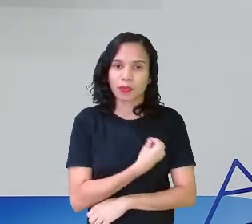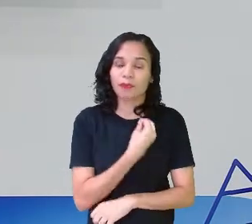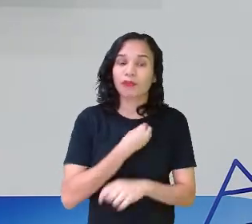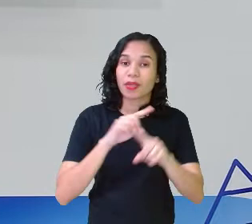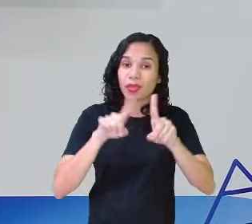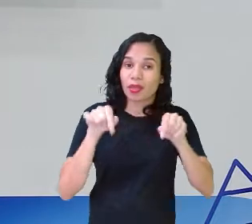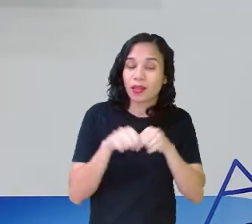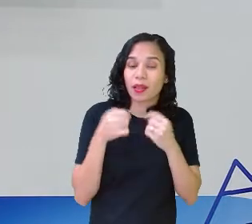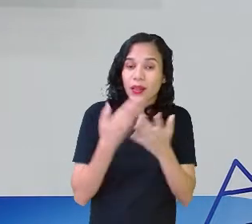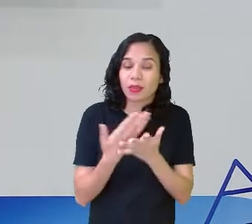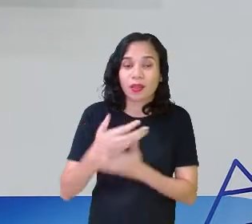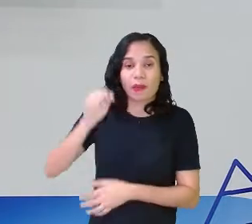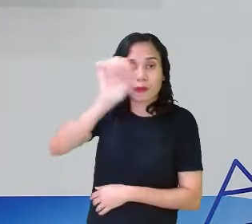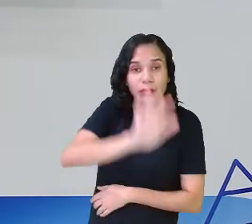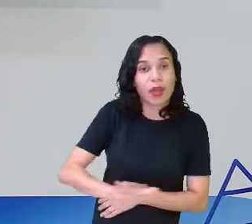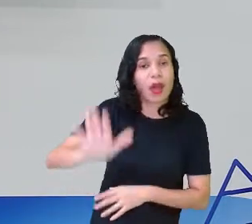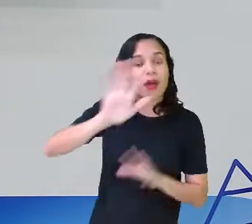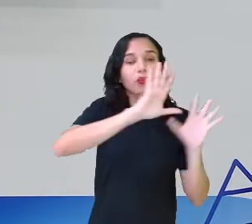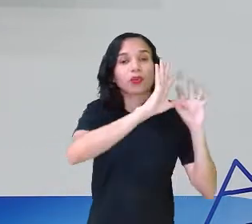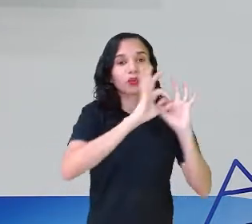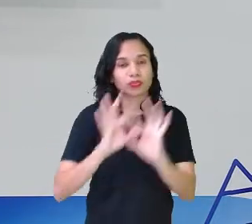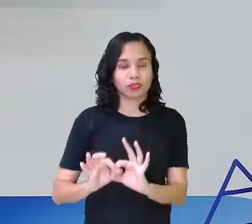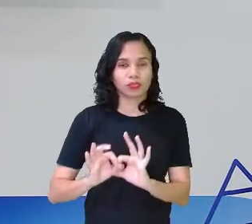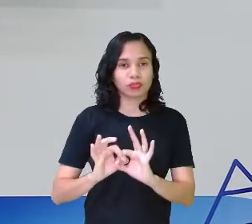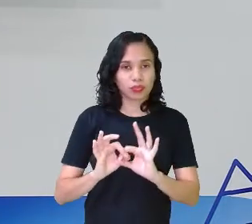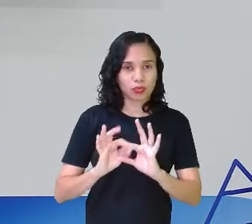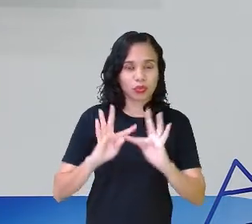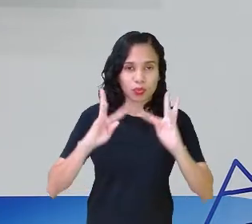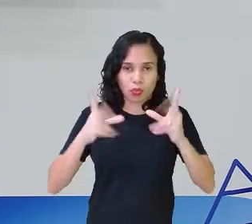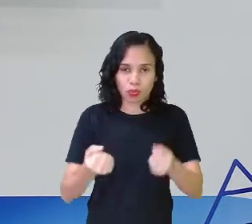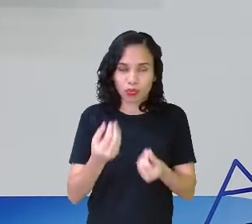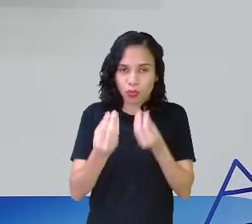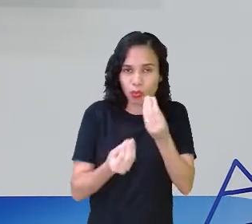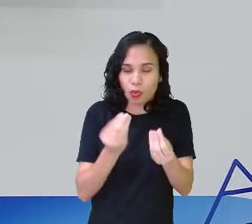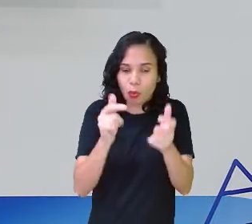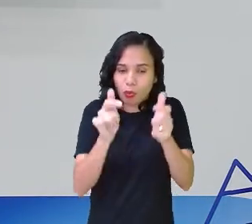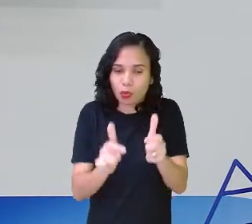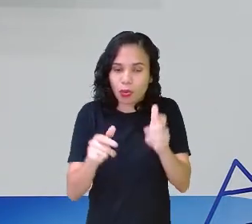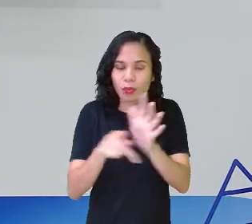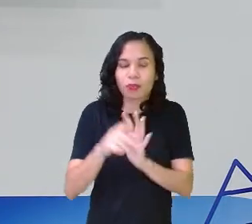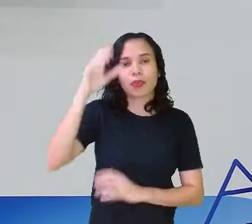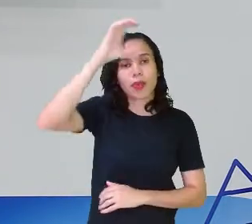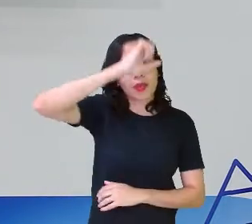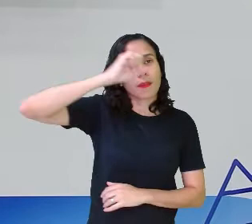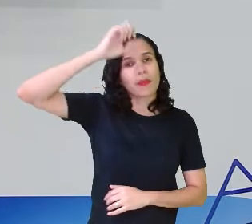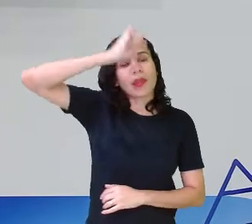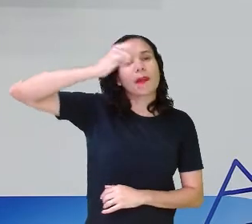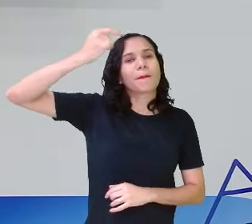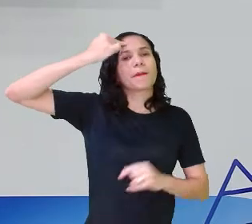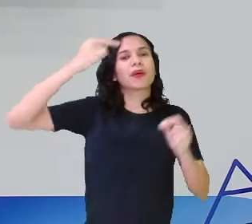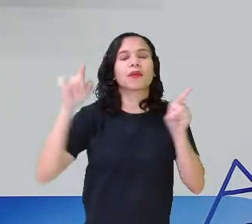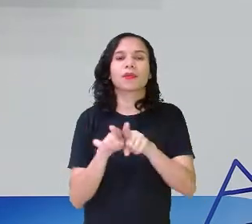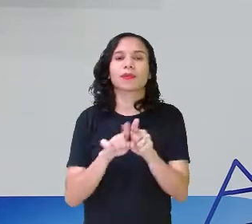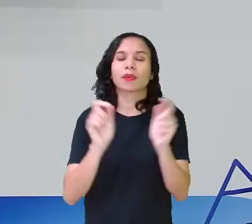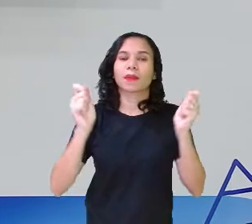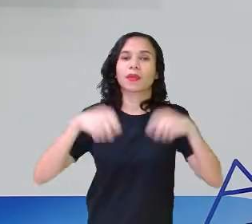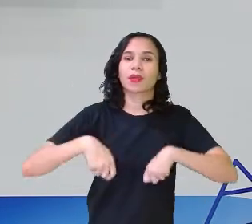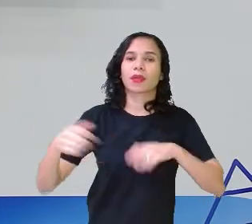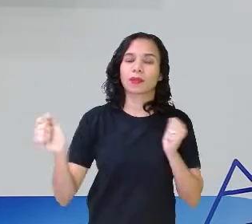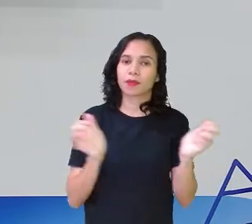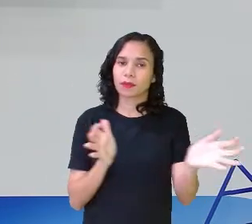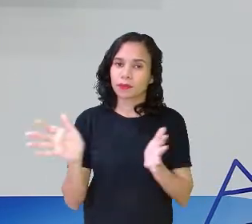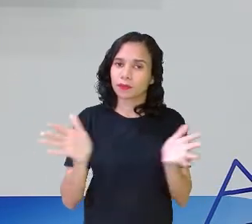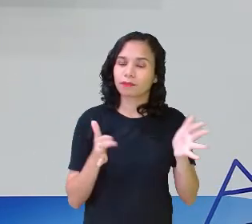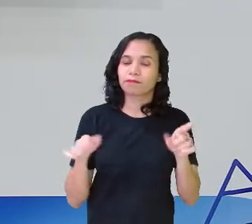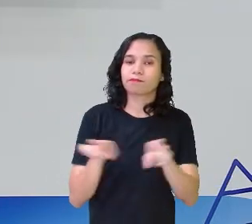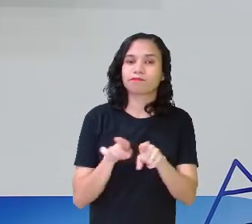na escola, no ambiente escolar como um todo, enquanto ambiente de aprendizagem, considerando essas possibilidades de